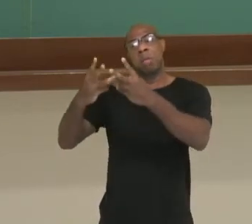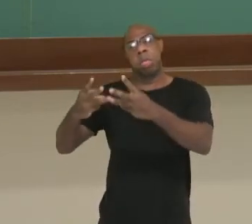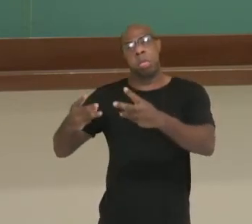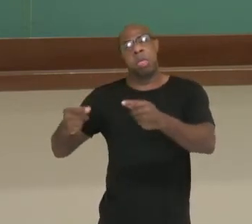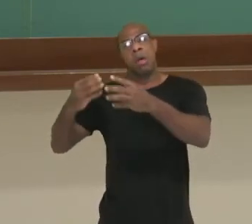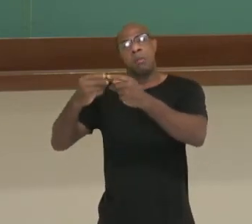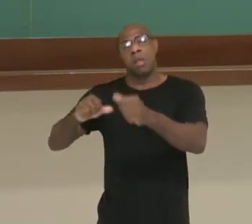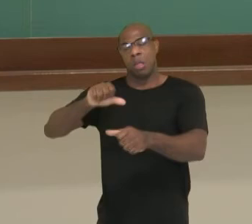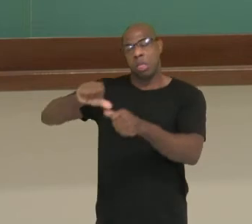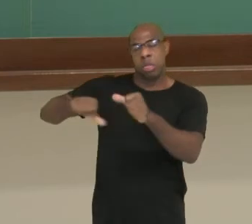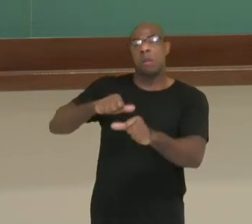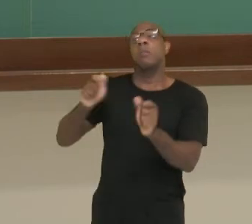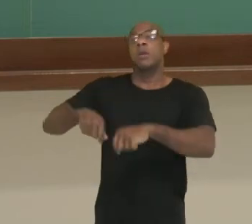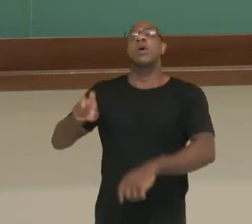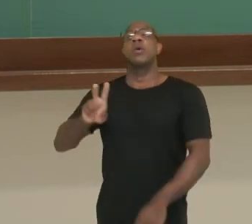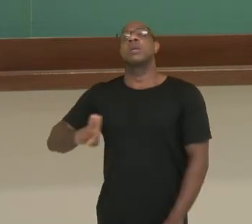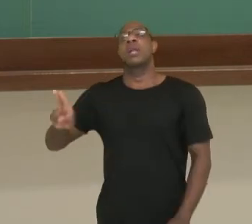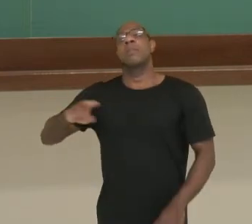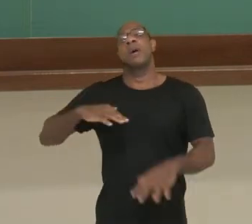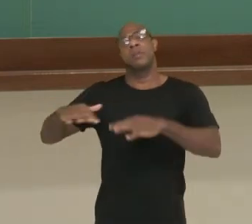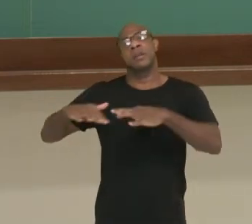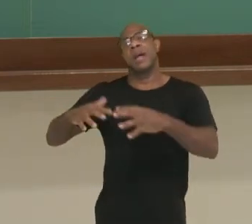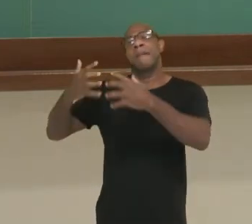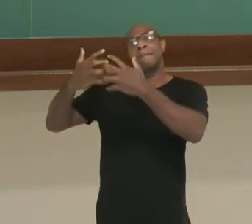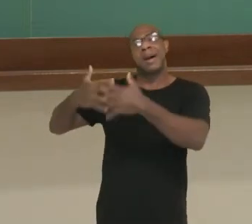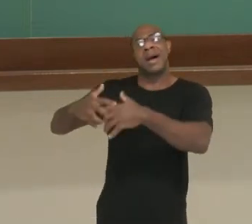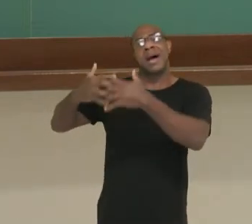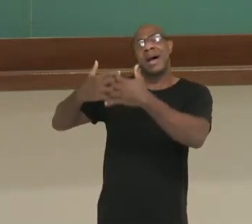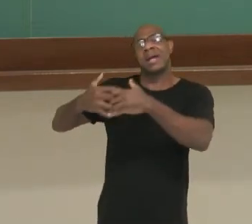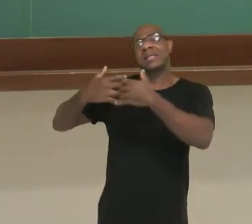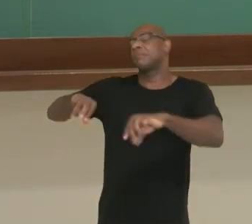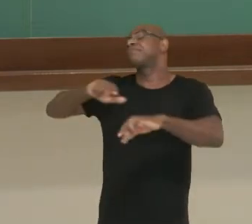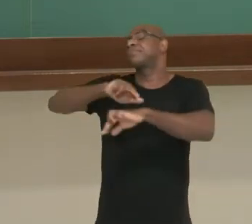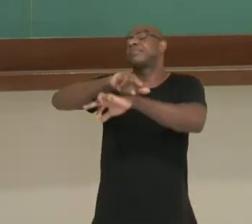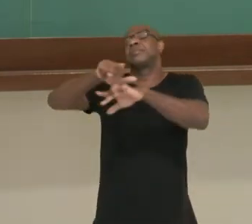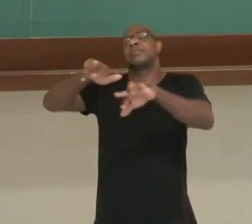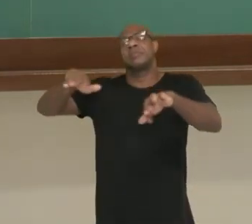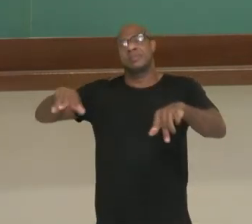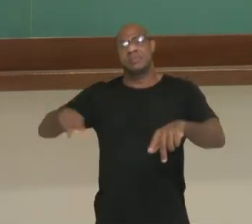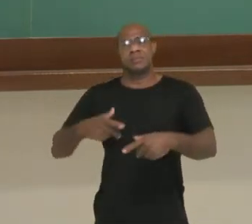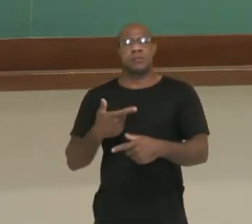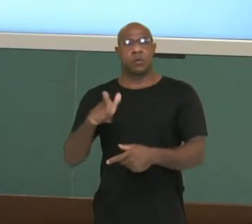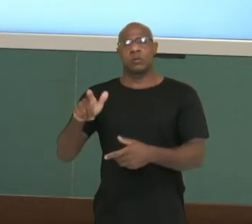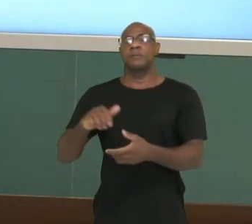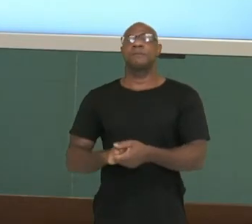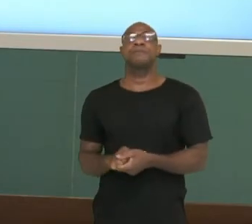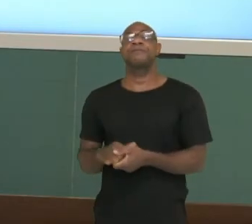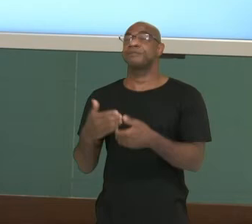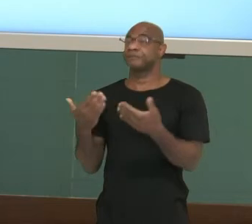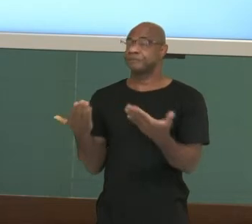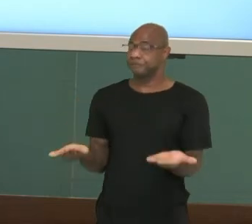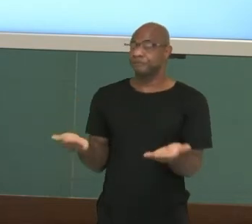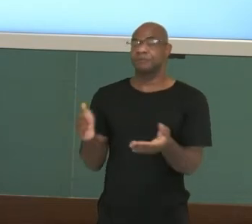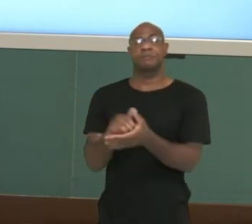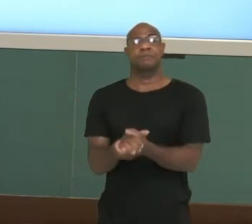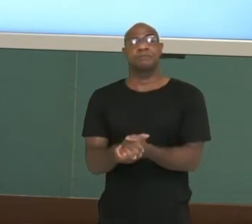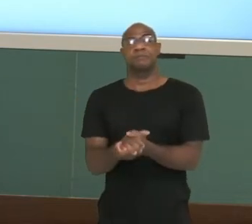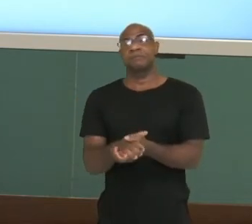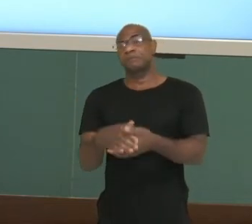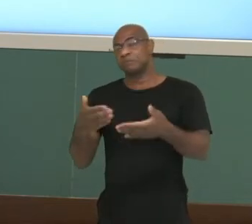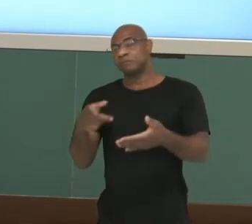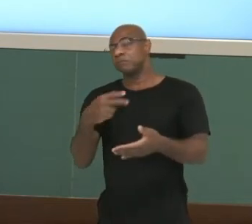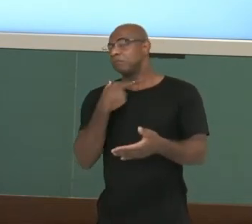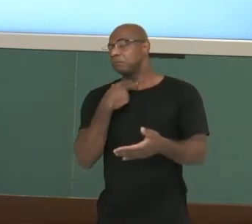ser utilizado para movimentar máquinas e os mais diversos equipamentos. E aí você não